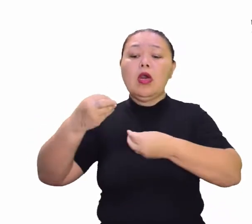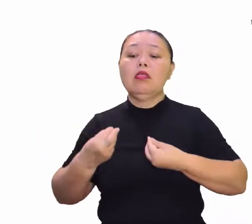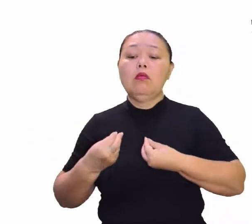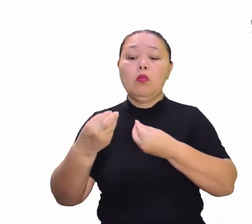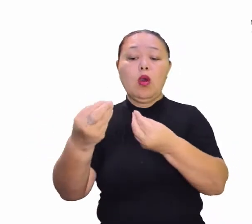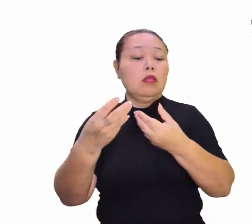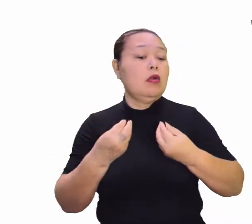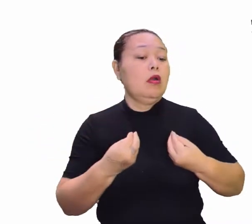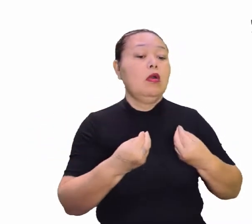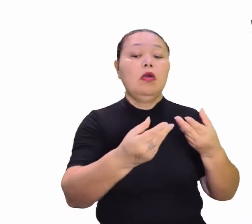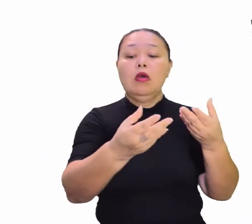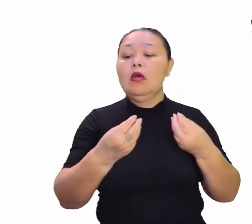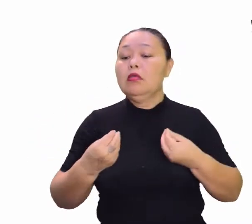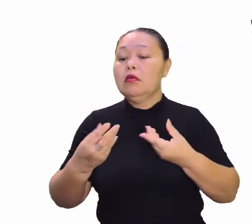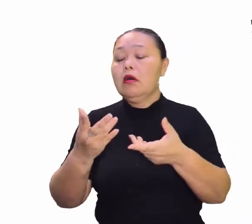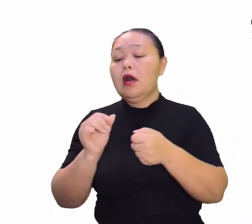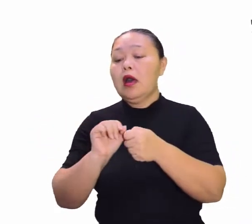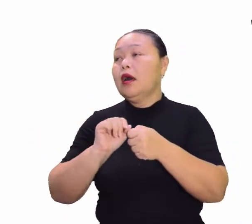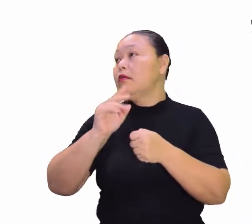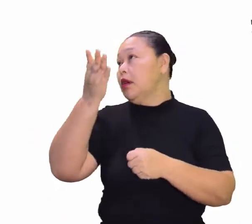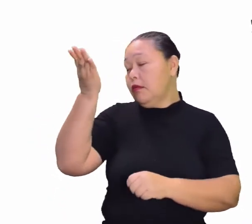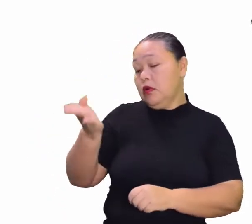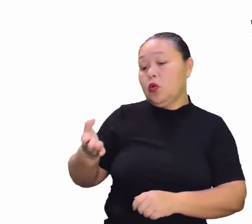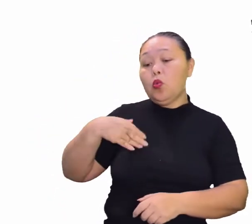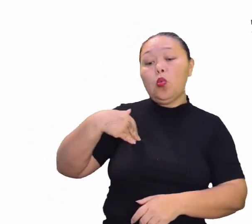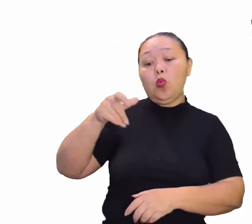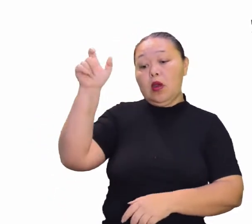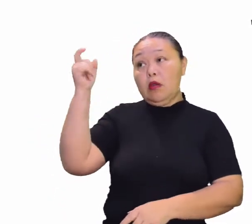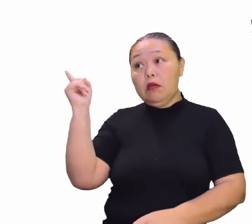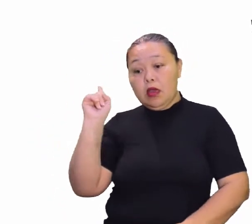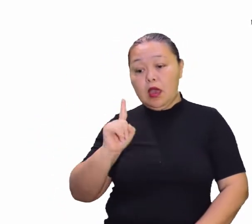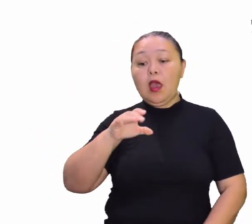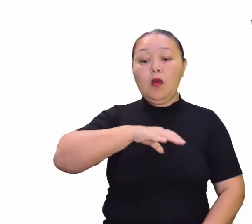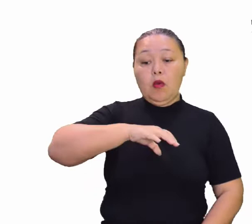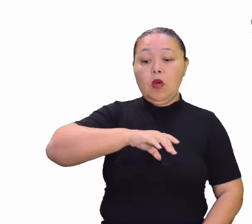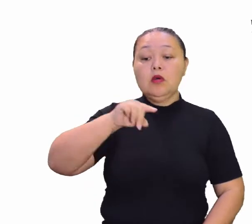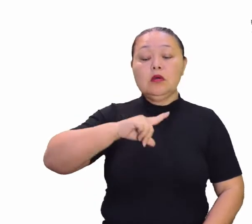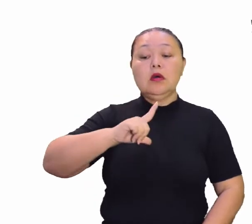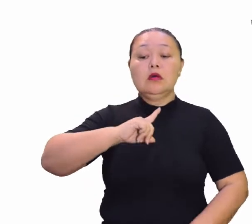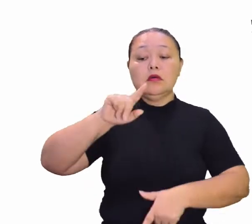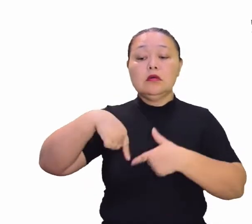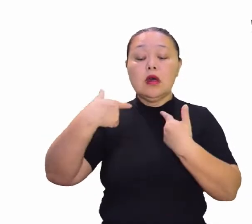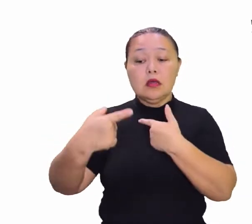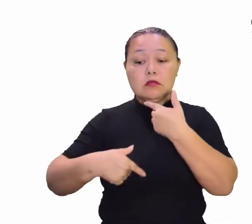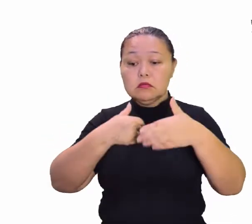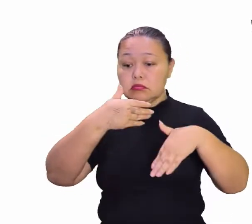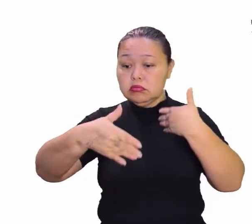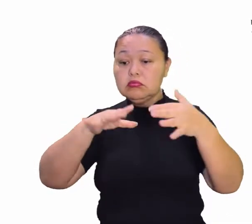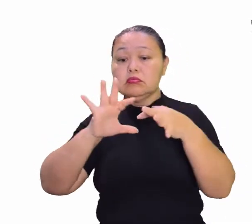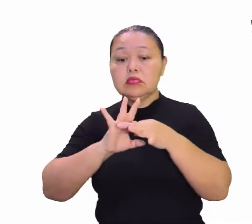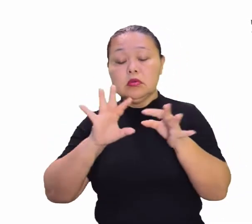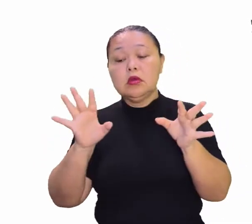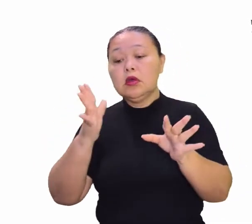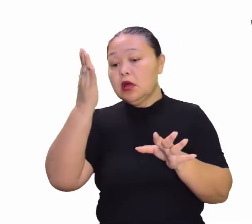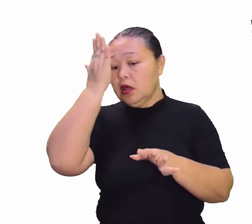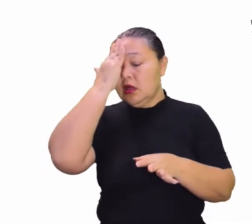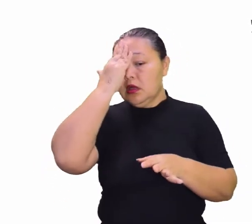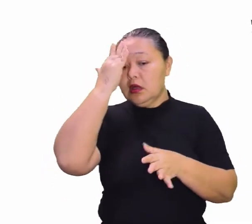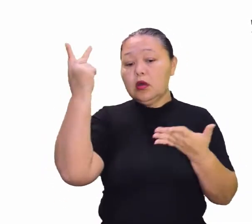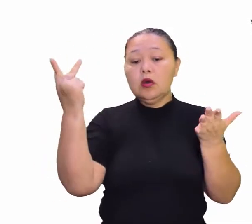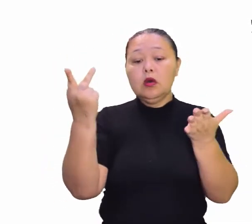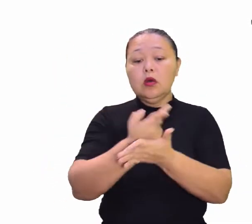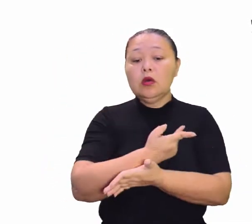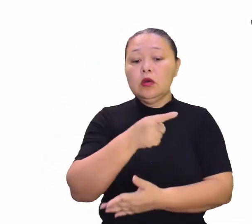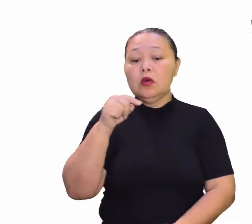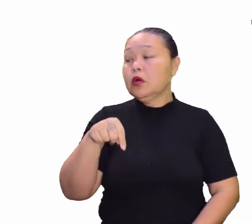doadas para confiantes lá de Portugal, e depois de todo esse processo de independência, a gente sabe muito bem, né, o que acontece